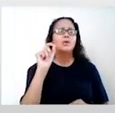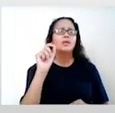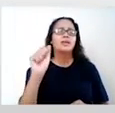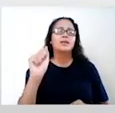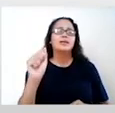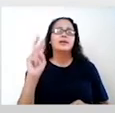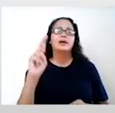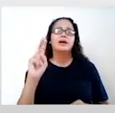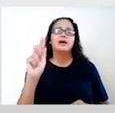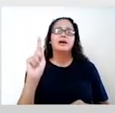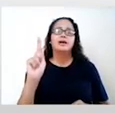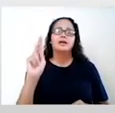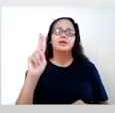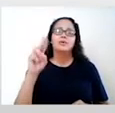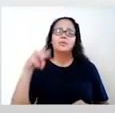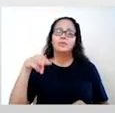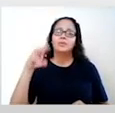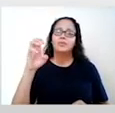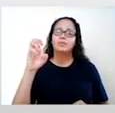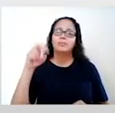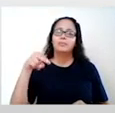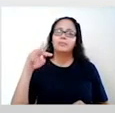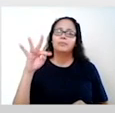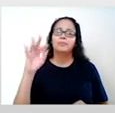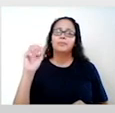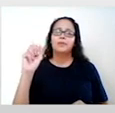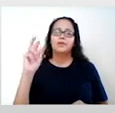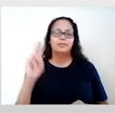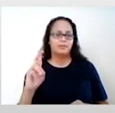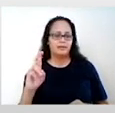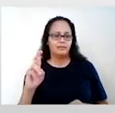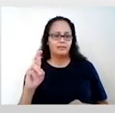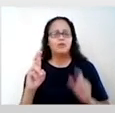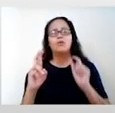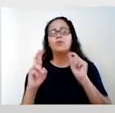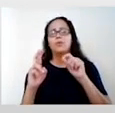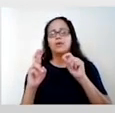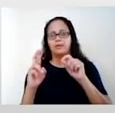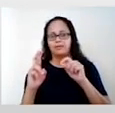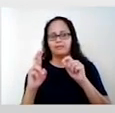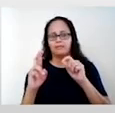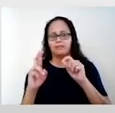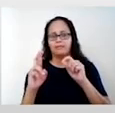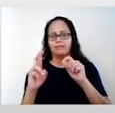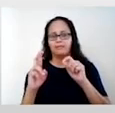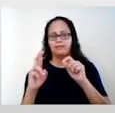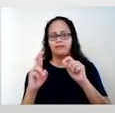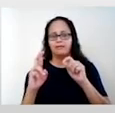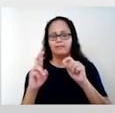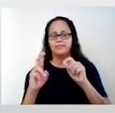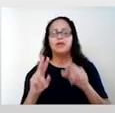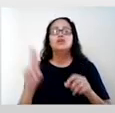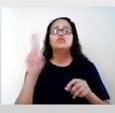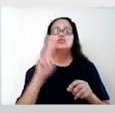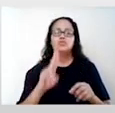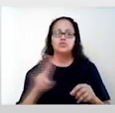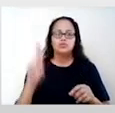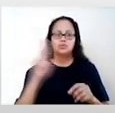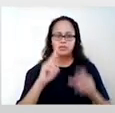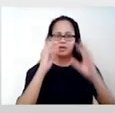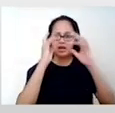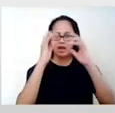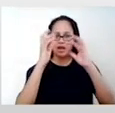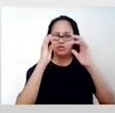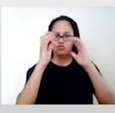que é argumentar? A gente tinha marcado ali argumento. O que é argumentar? É a capacidade de utilizar